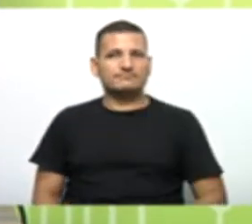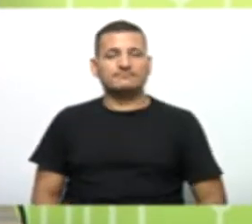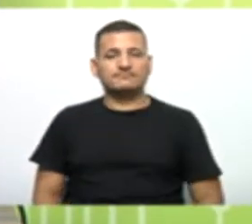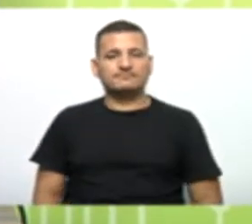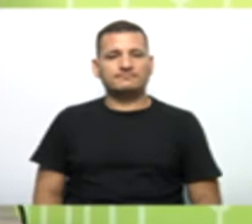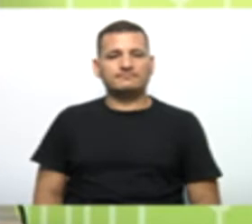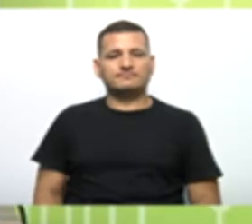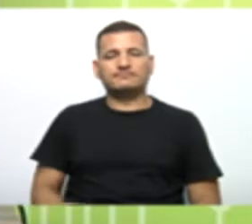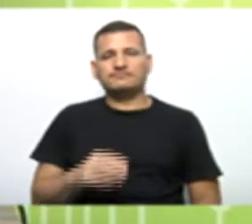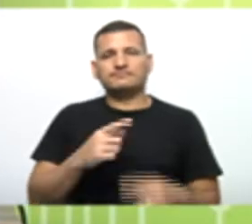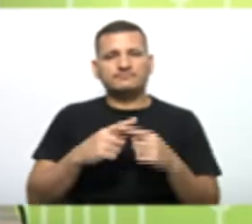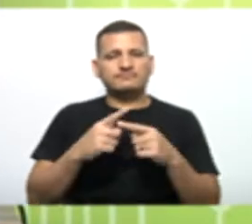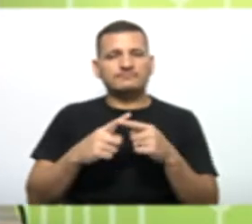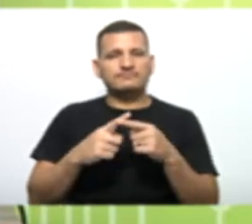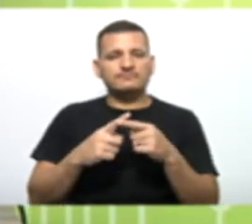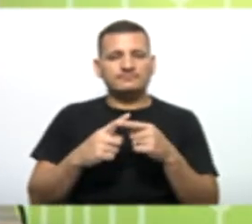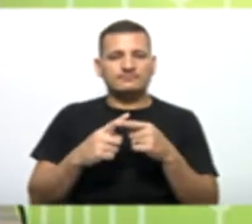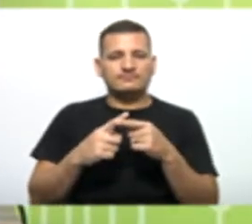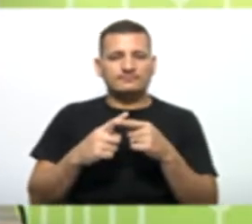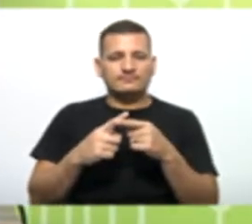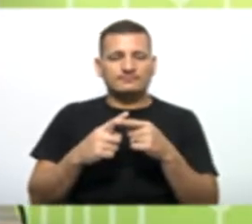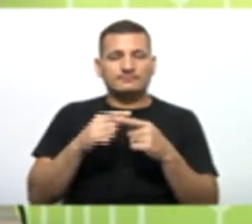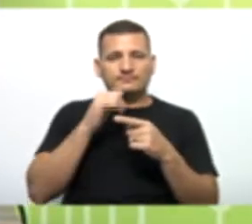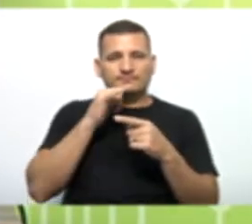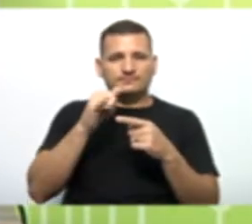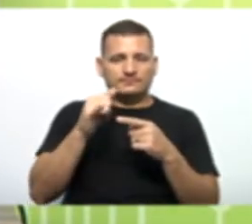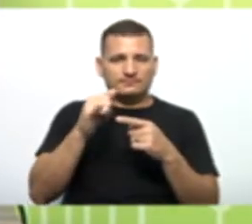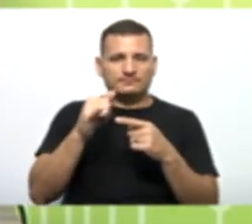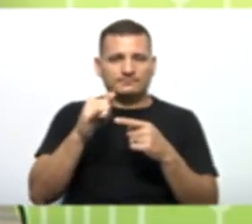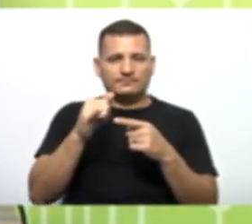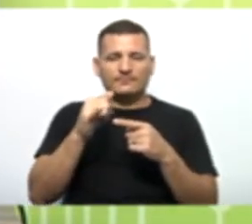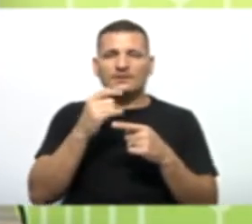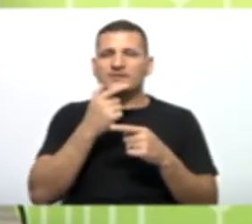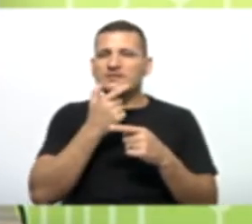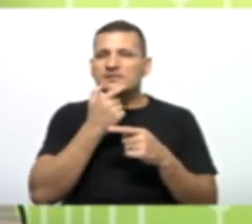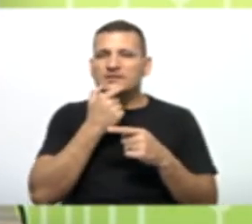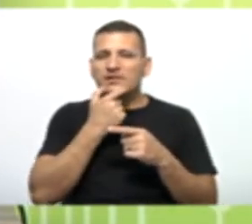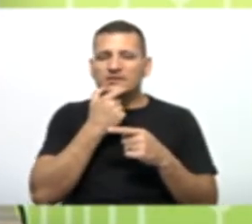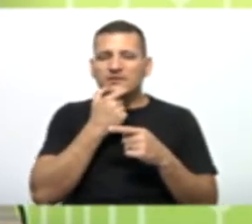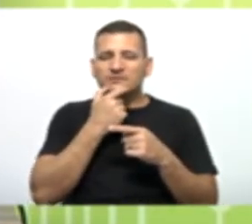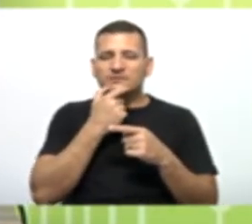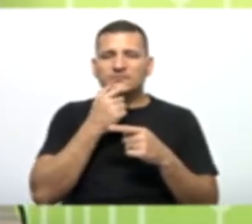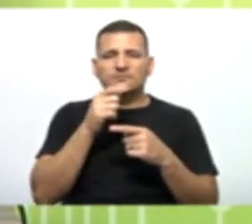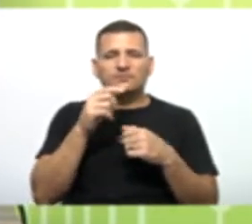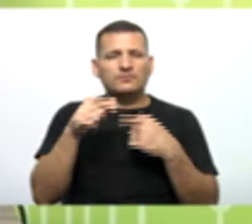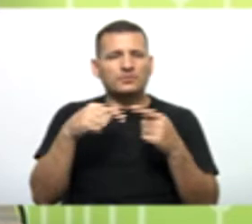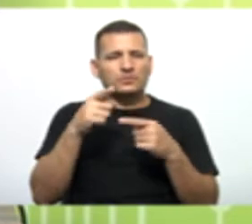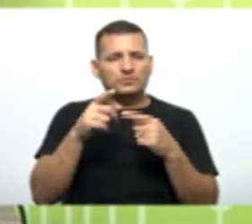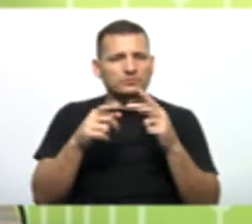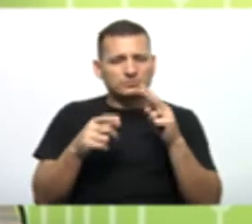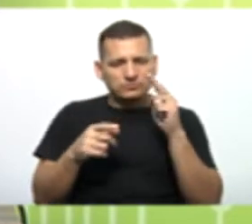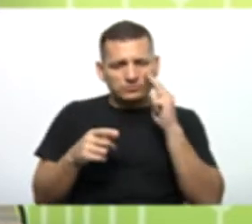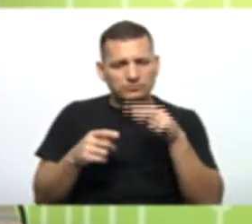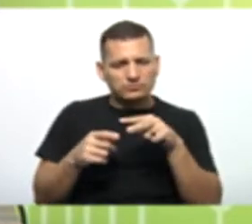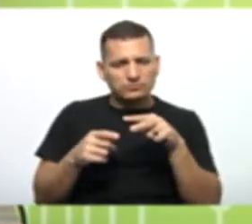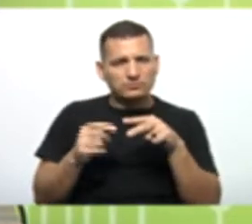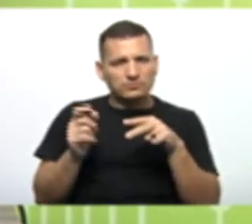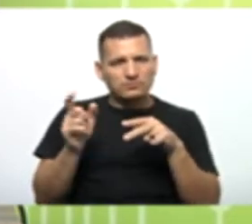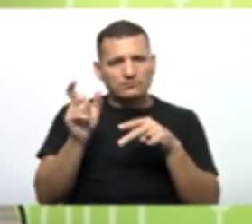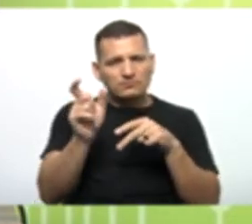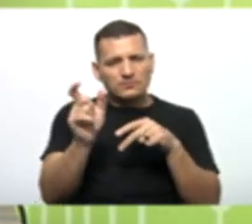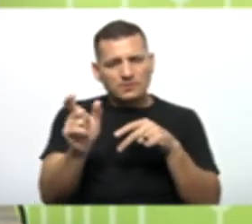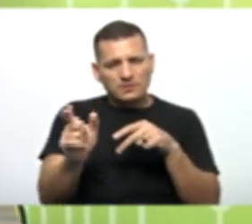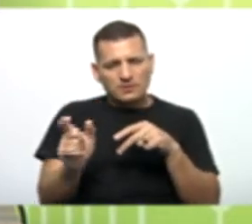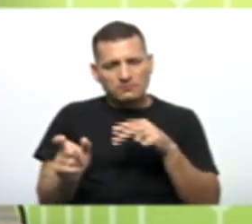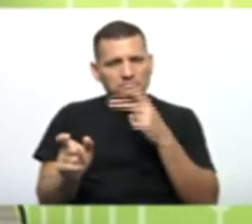se você for ver, se você tirar a deficiência do inglês, vocês vão ver depois que os comandos são sentenças,